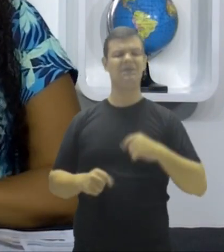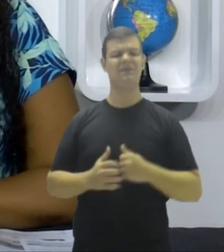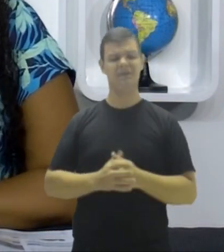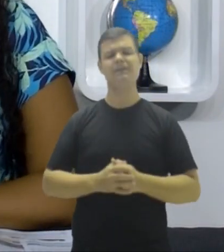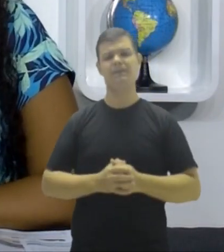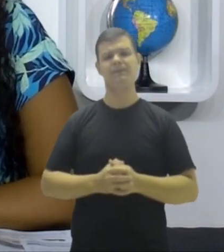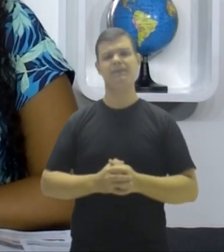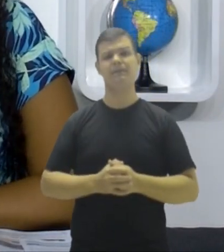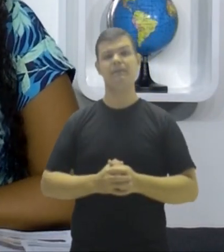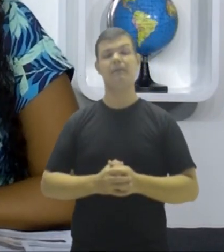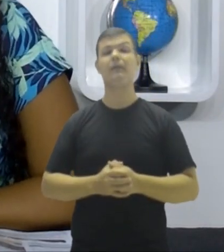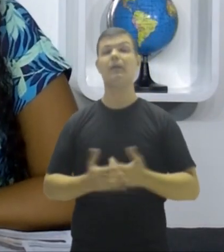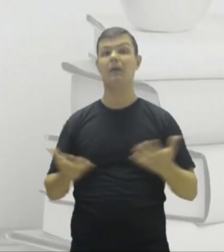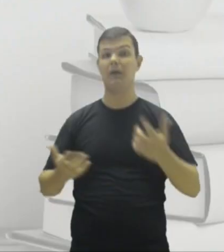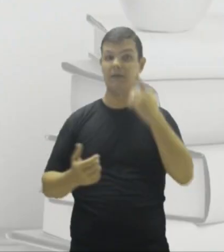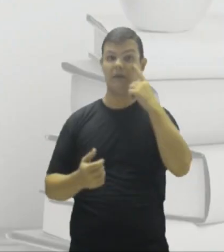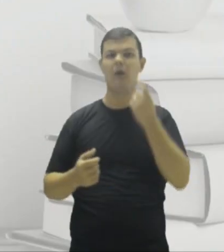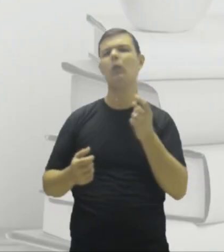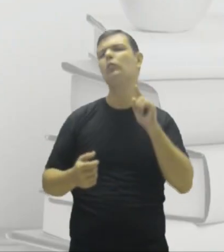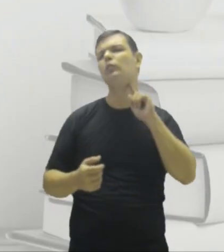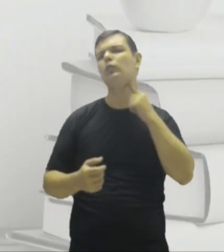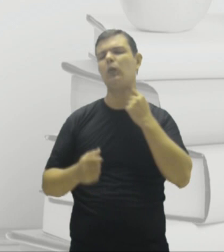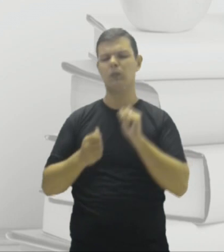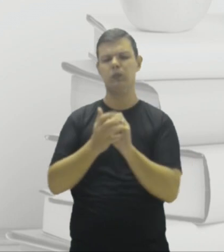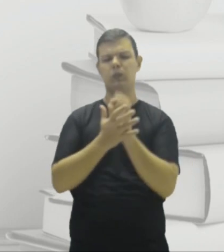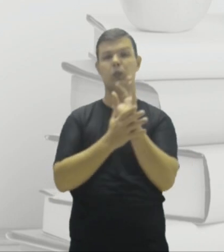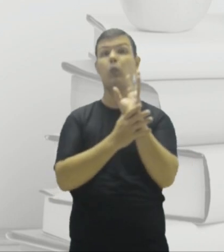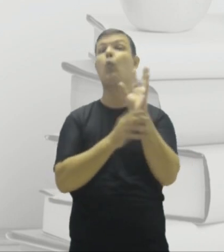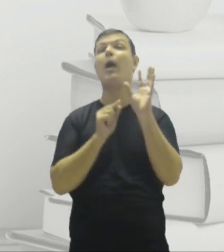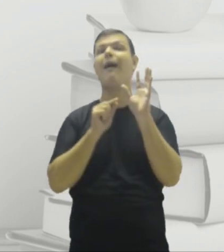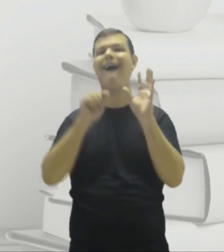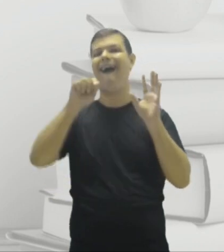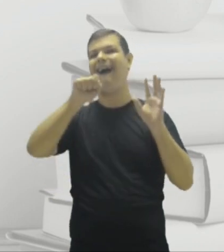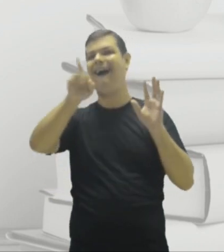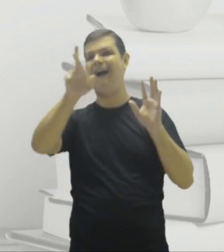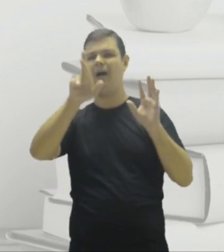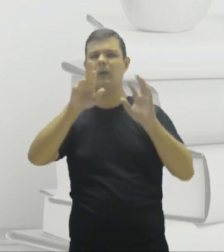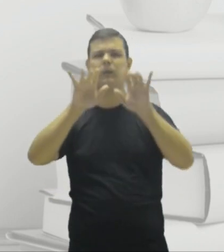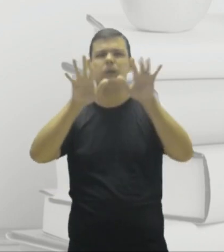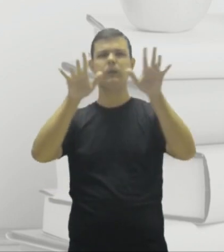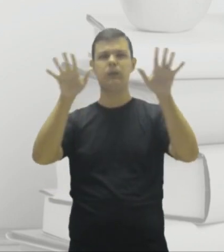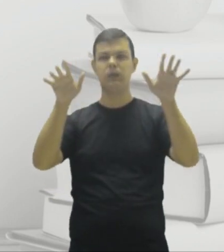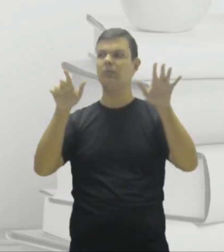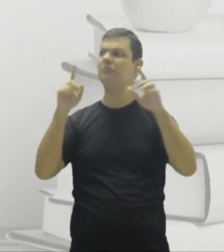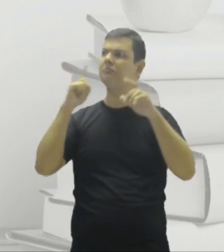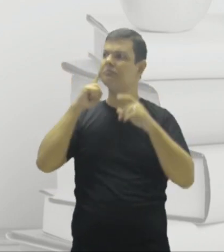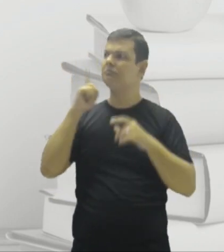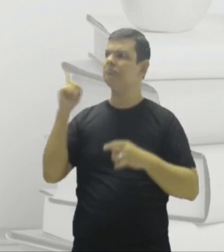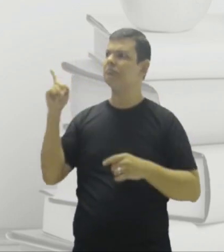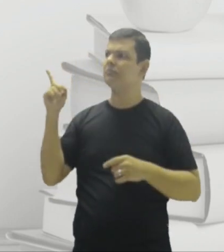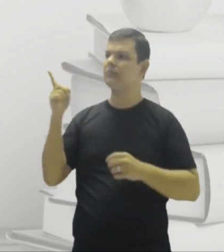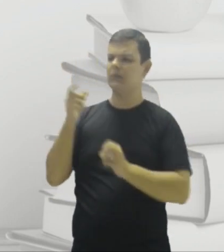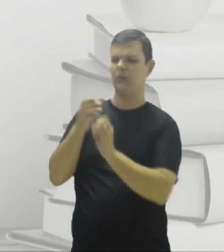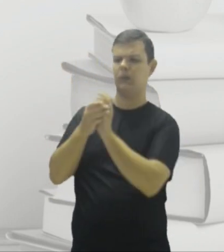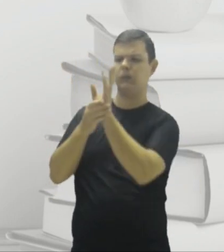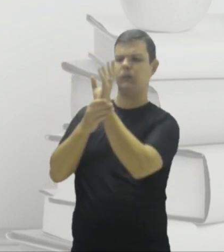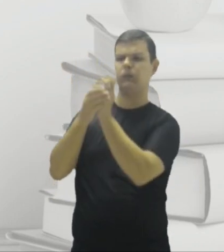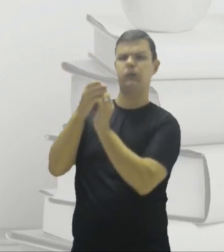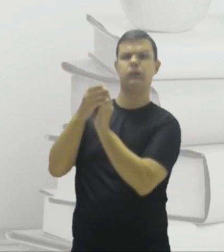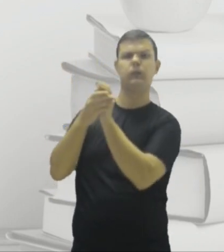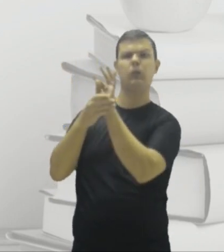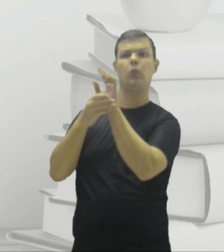Vamos observar agora sobre a poluição do ar. Observem aqui a chaminé de uma